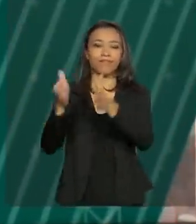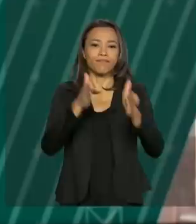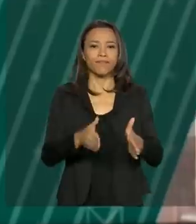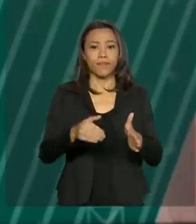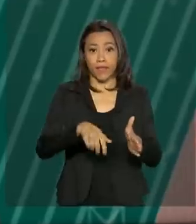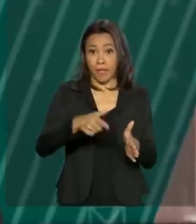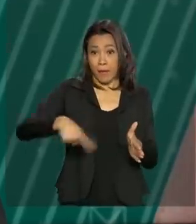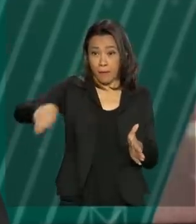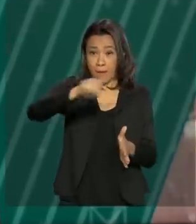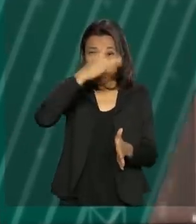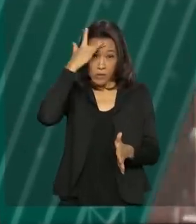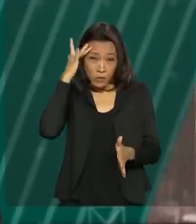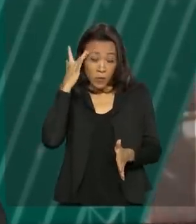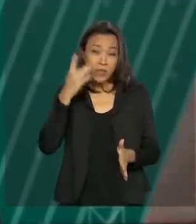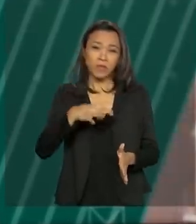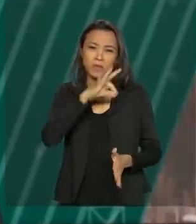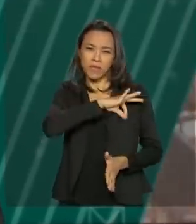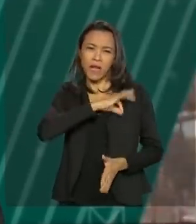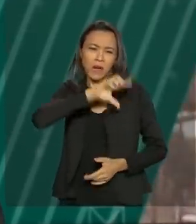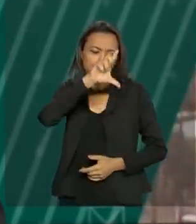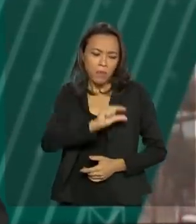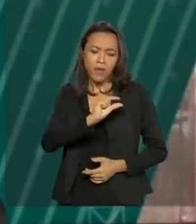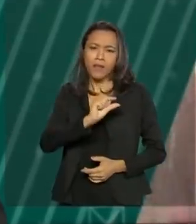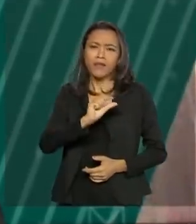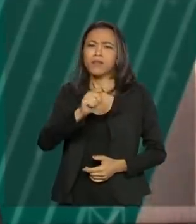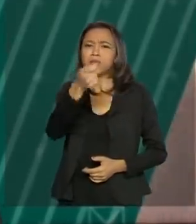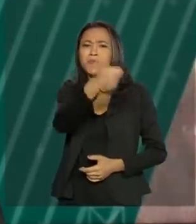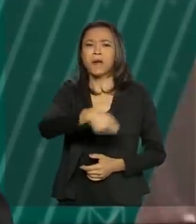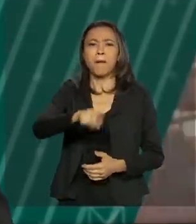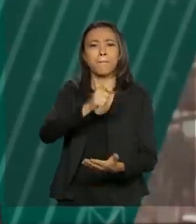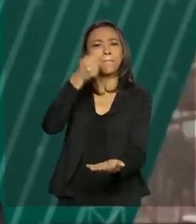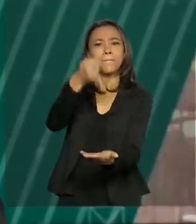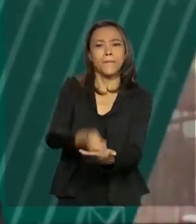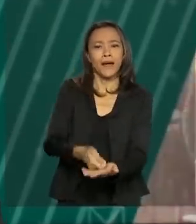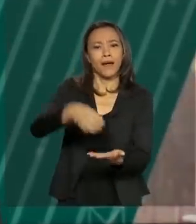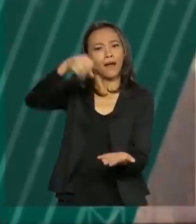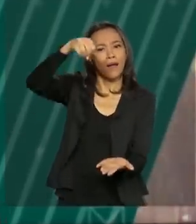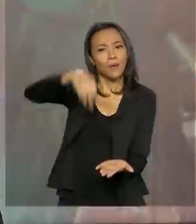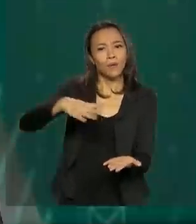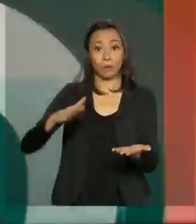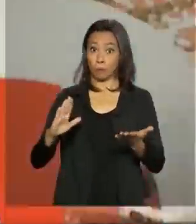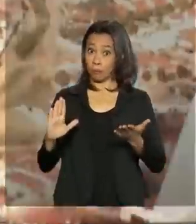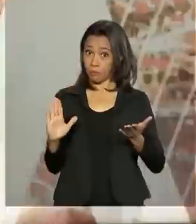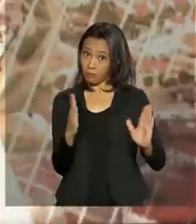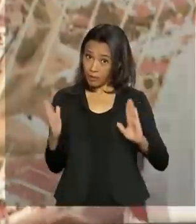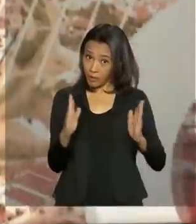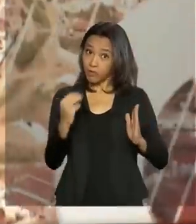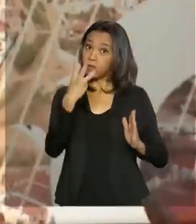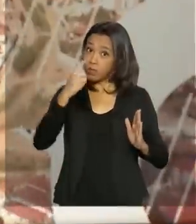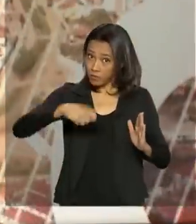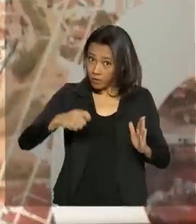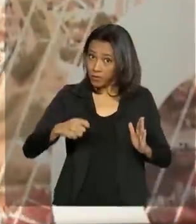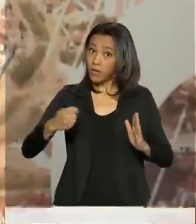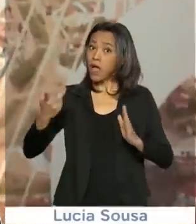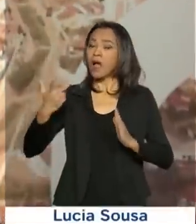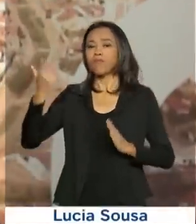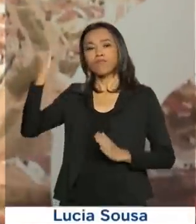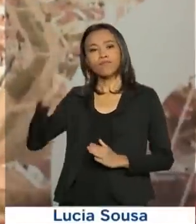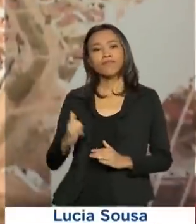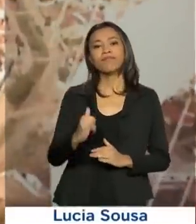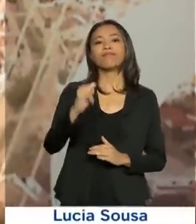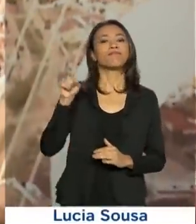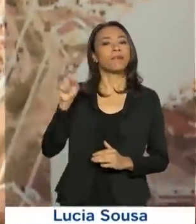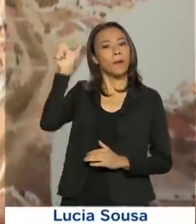consumidores de baixa renda estão isentos de pagar a conta de luz por três meses o anúncio foi feito pelo presidente